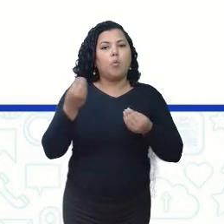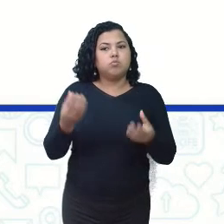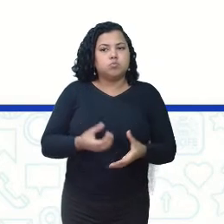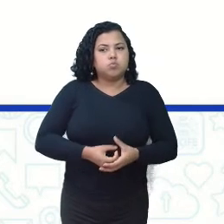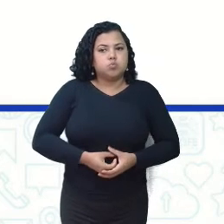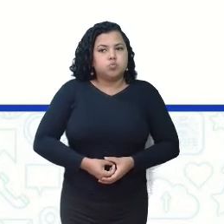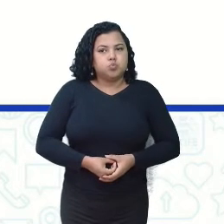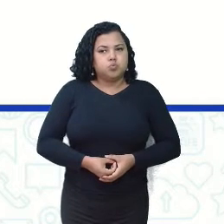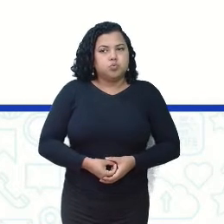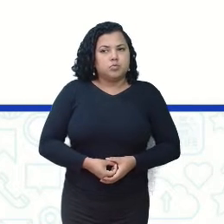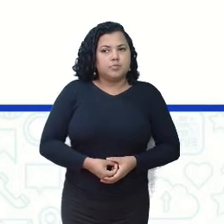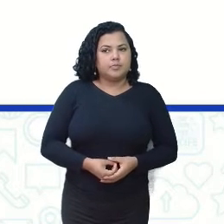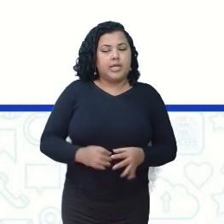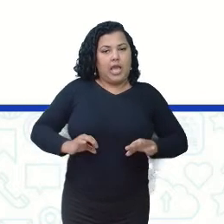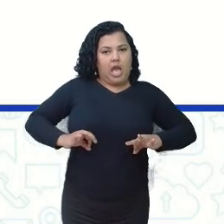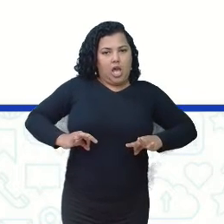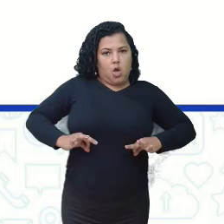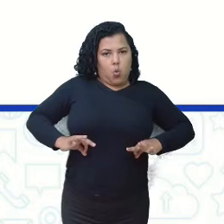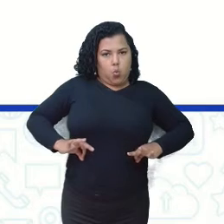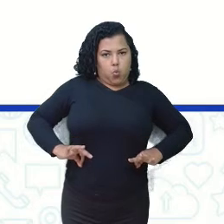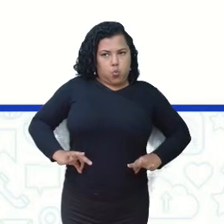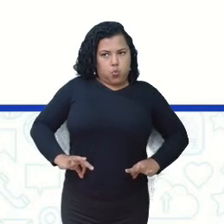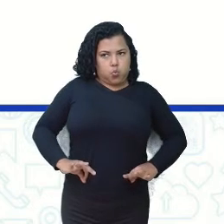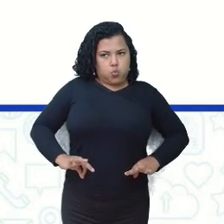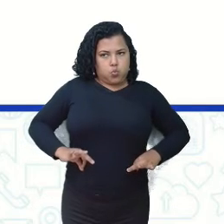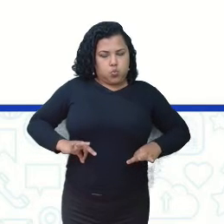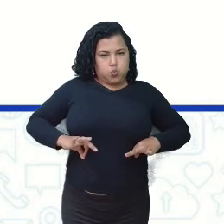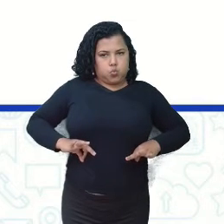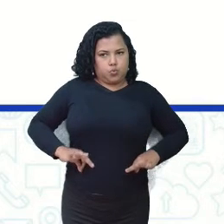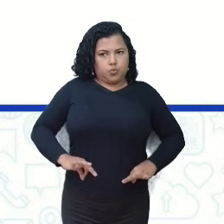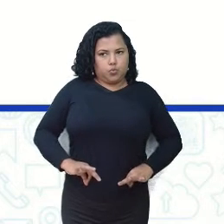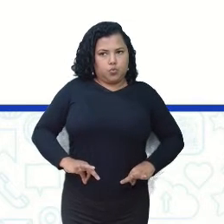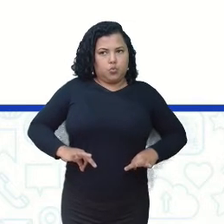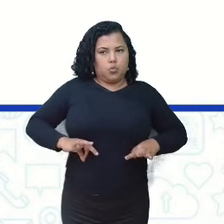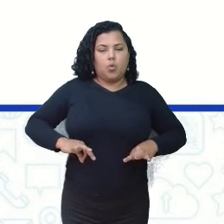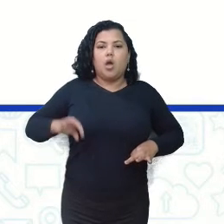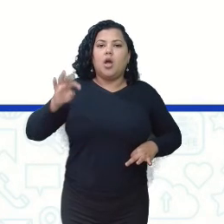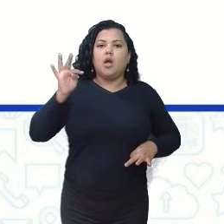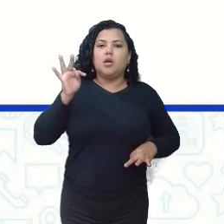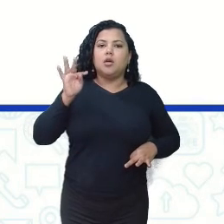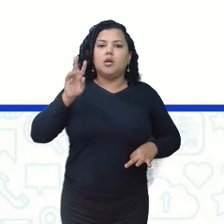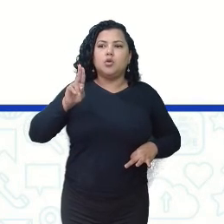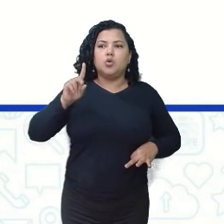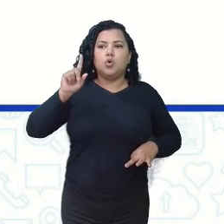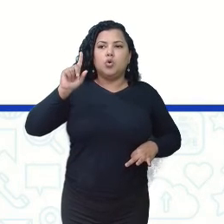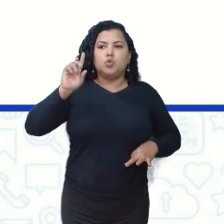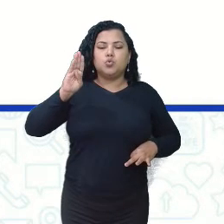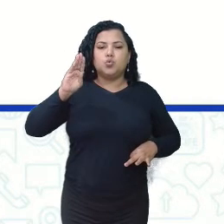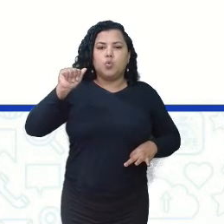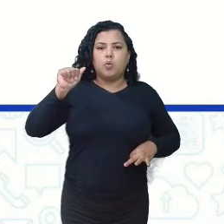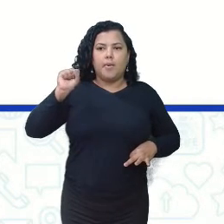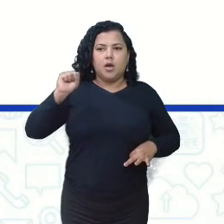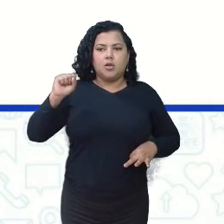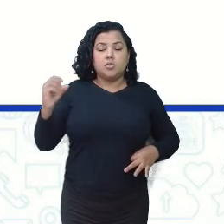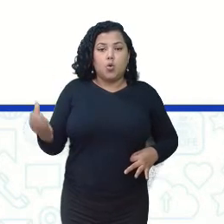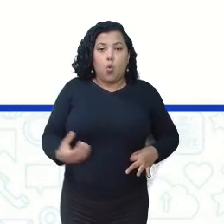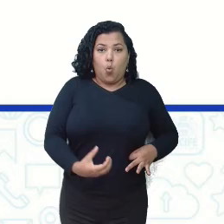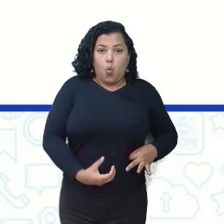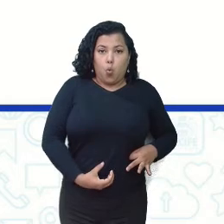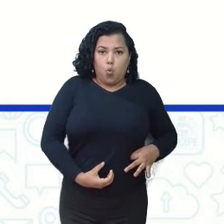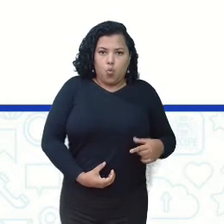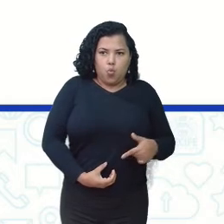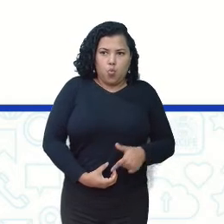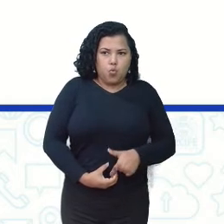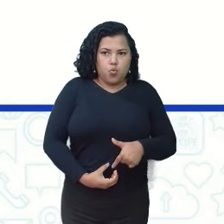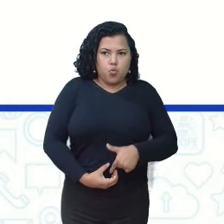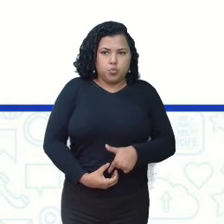Nós temos tubas uterinas, que eu mostrei aqui na imagem que nós temos, o útero, os